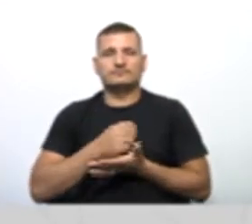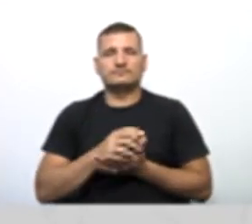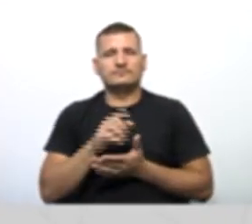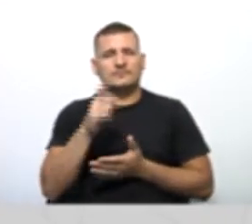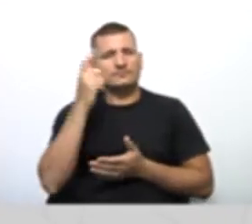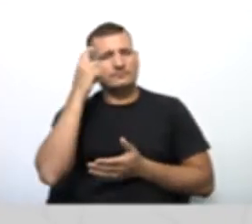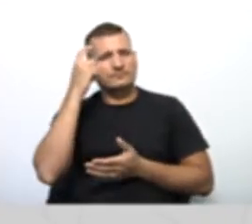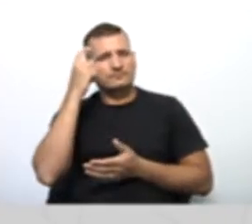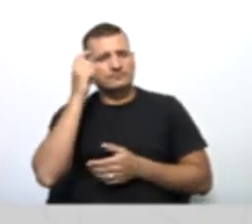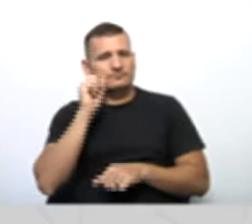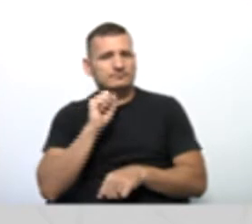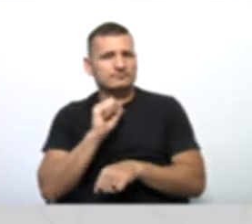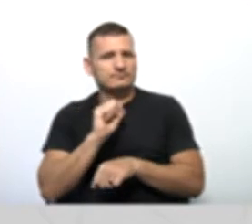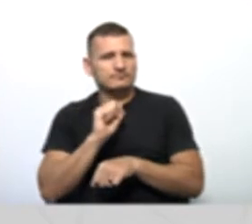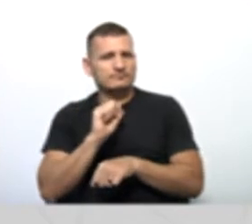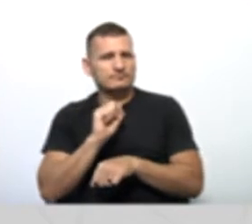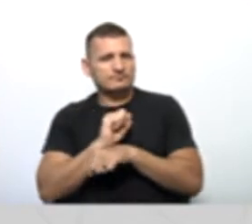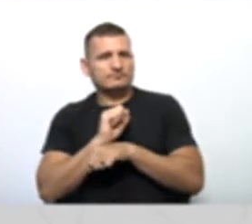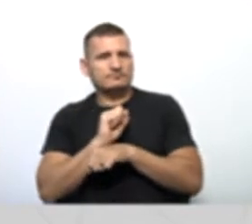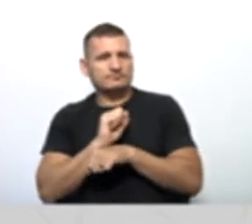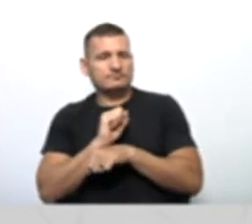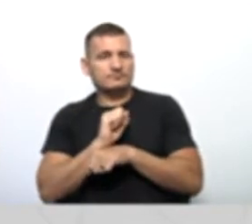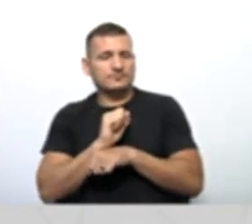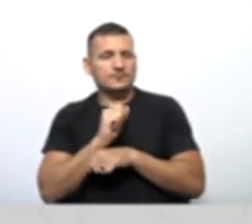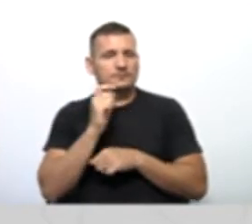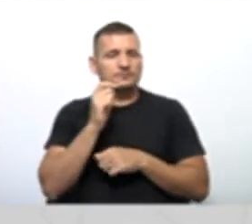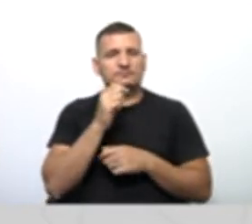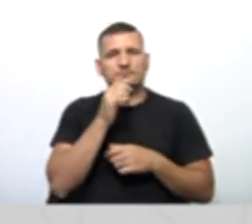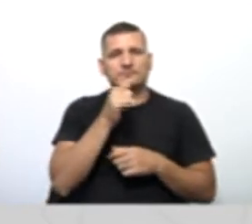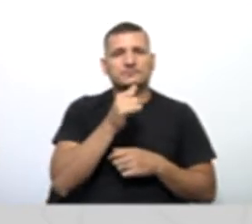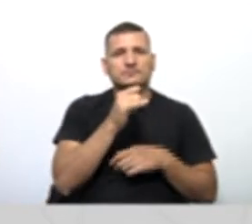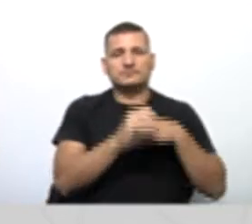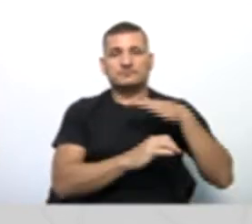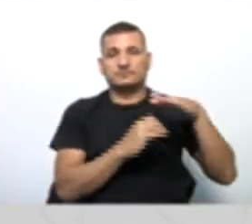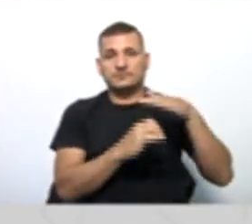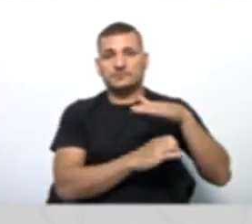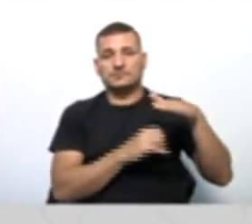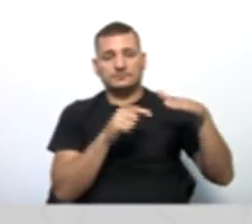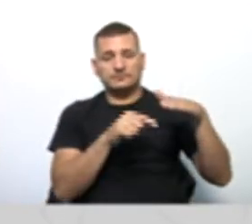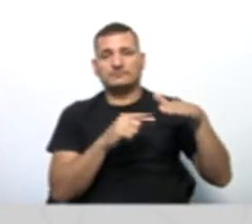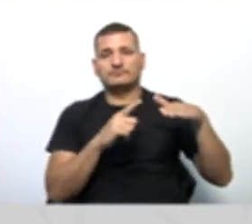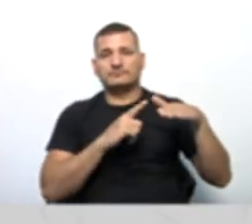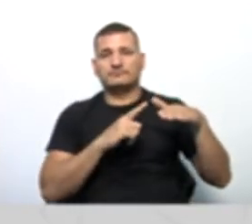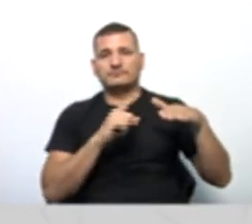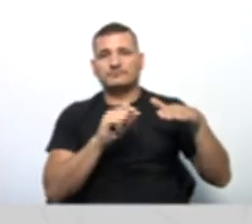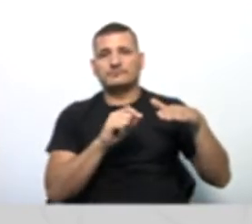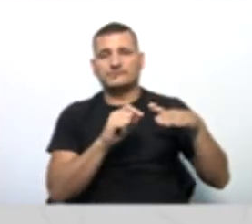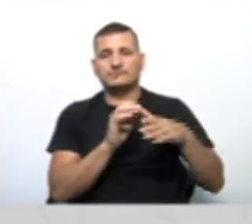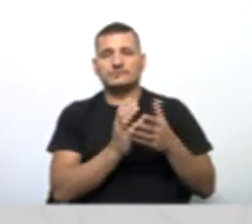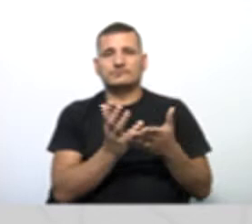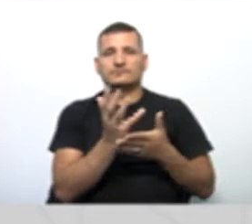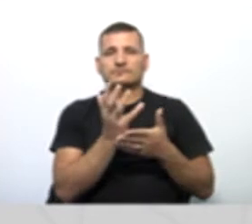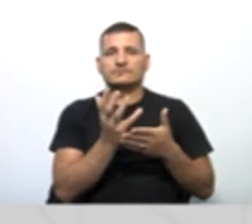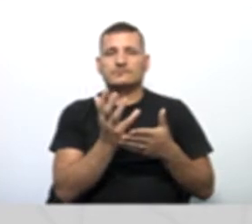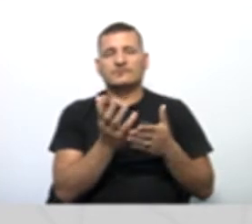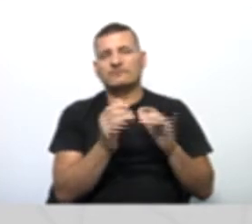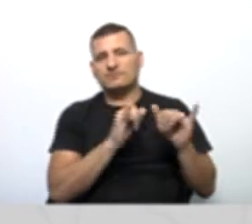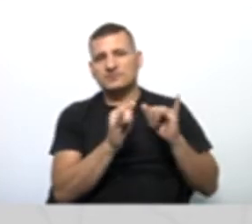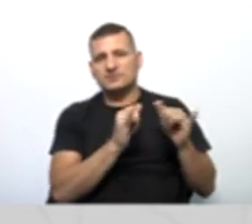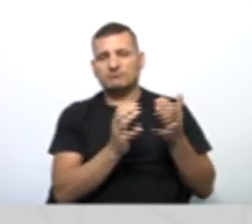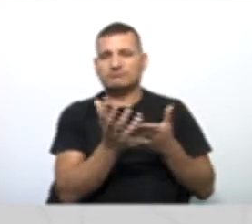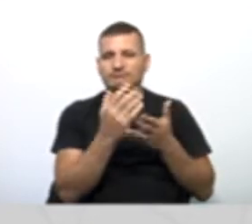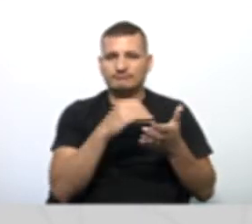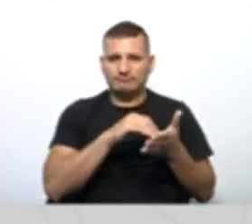para pensar, imaginem que a empresa tinha lá os dados referente a contas a receber, né, e